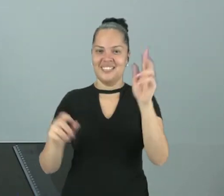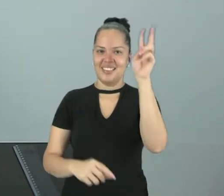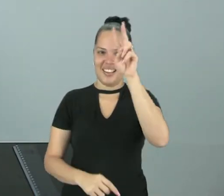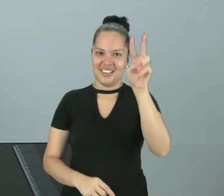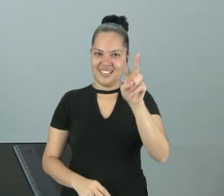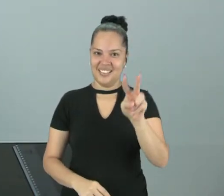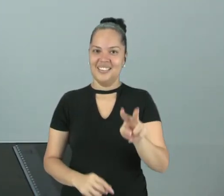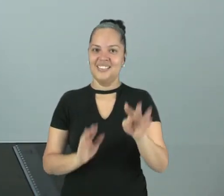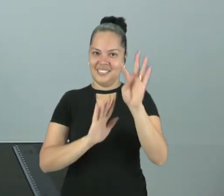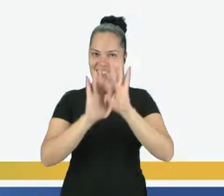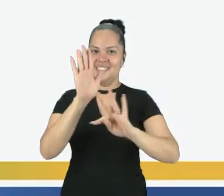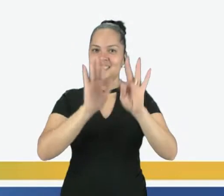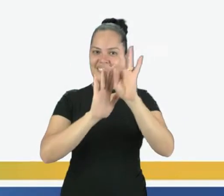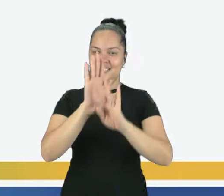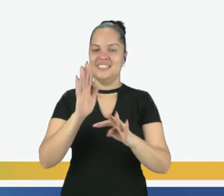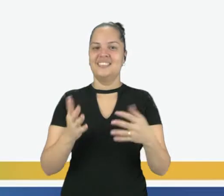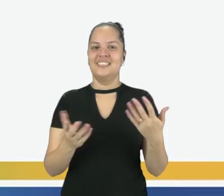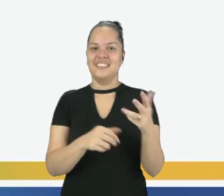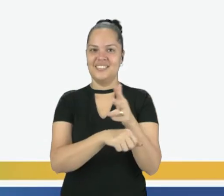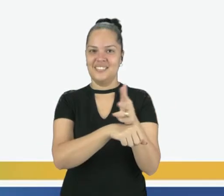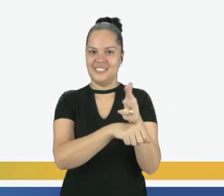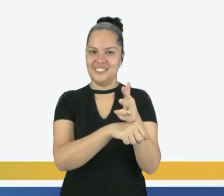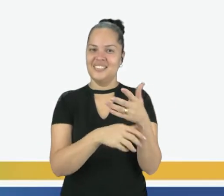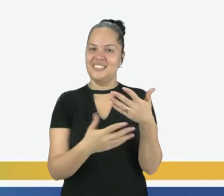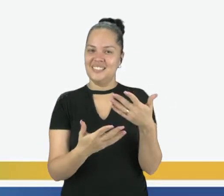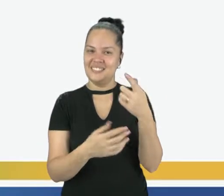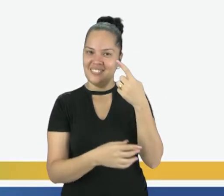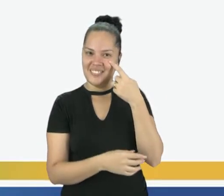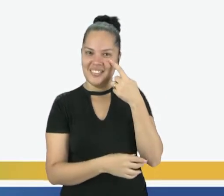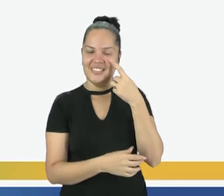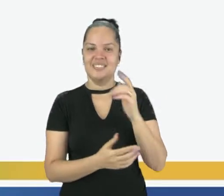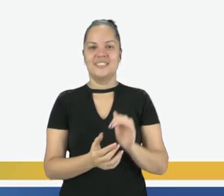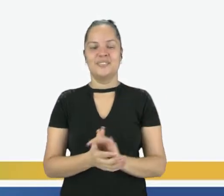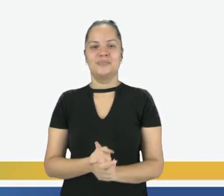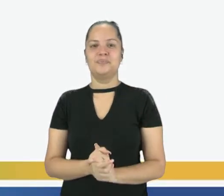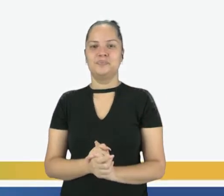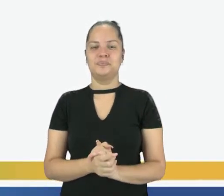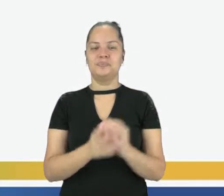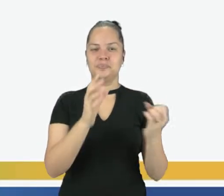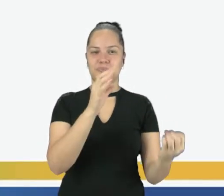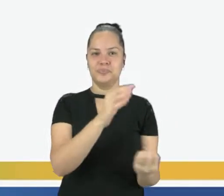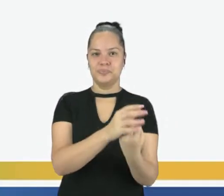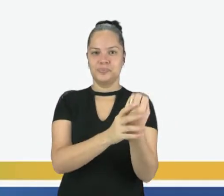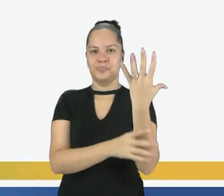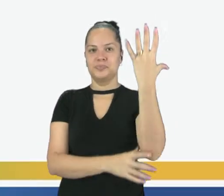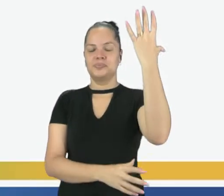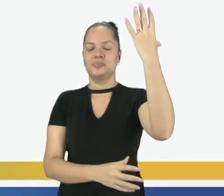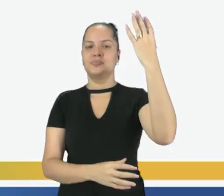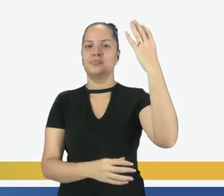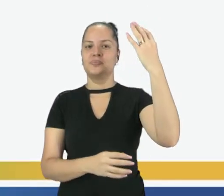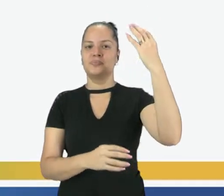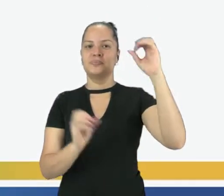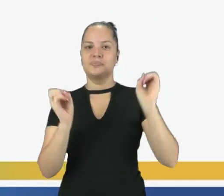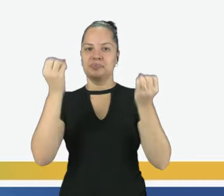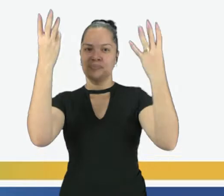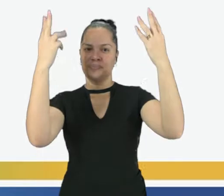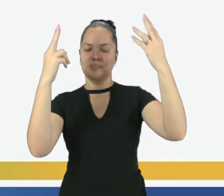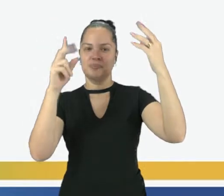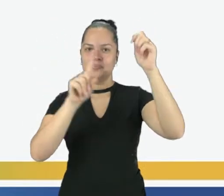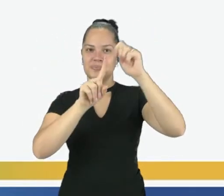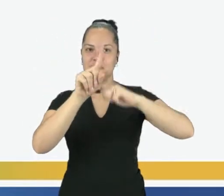leitura E aí no seu vídeo você também direitinho aí ó a origem da festa junina